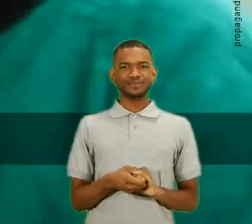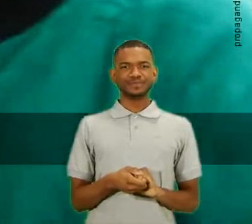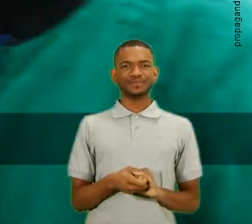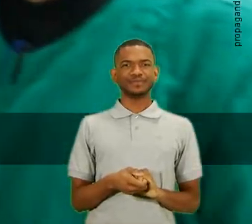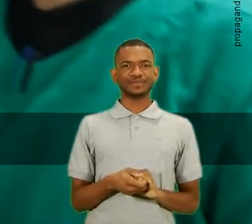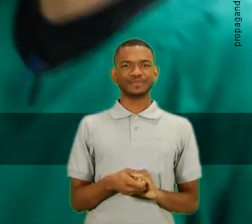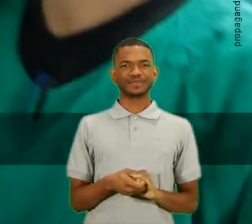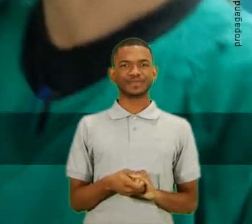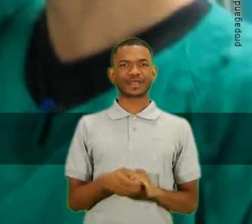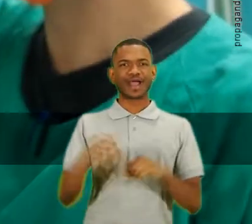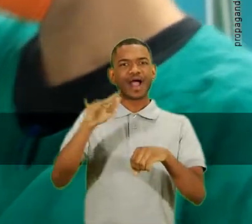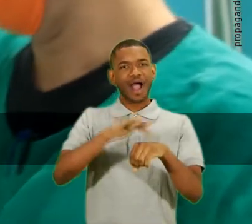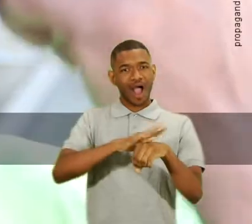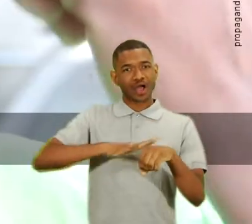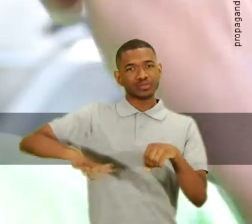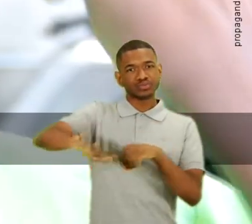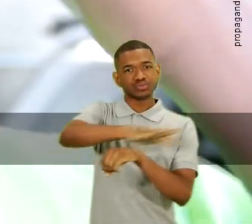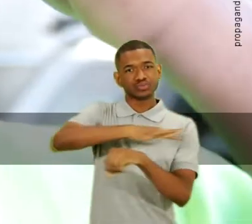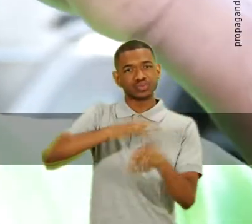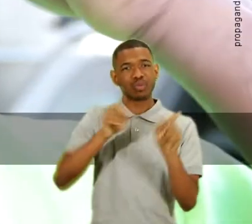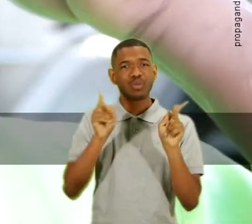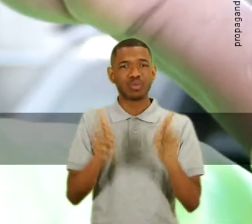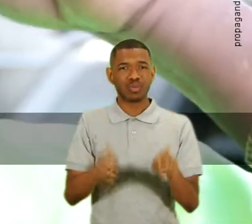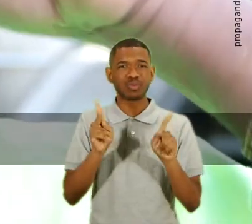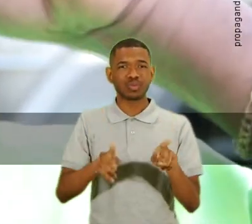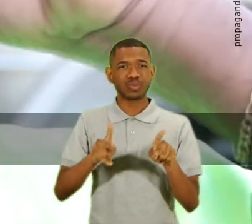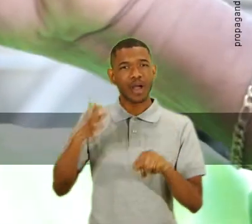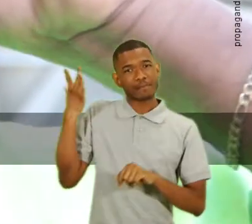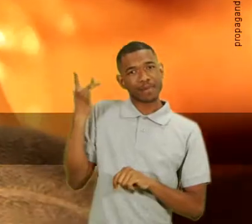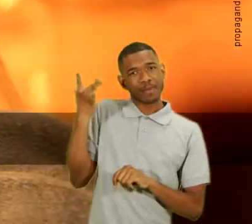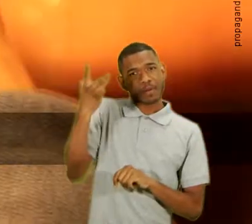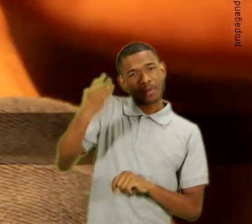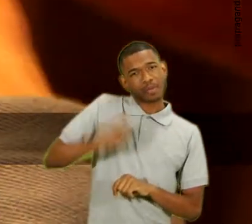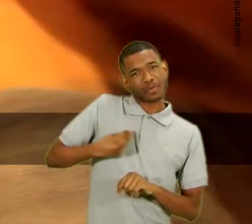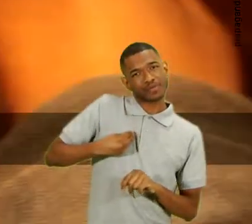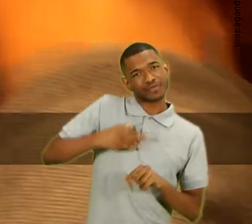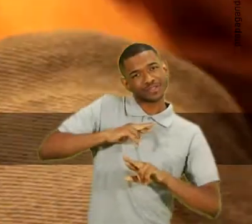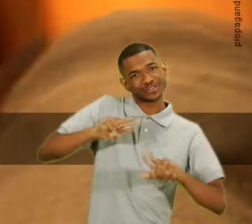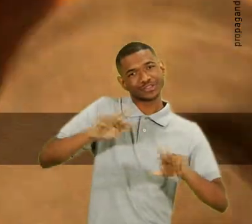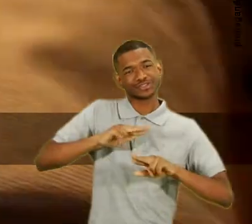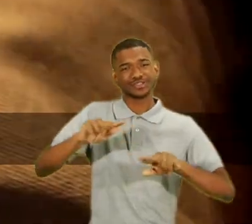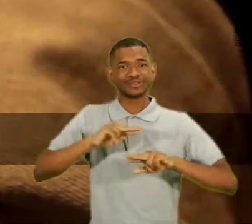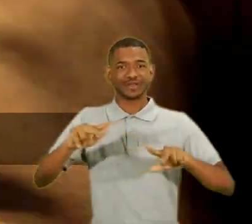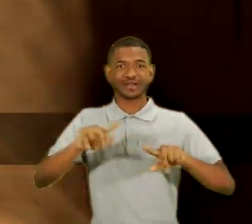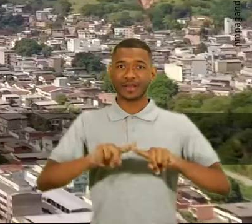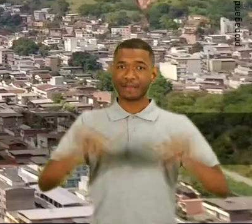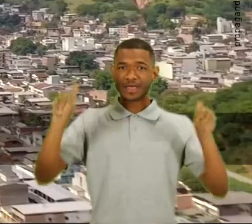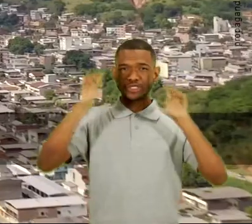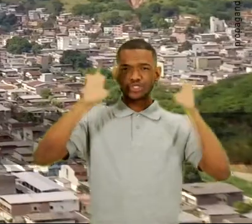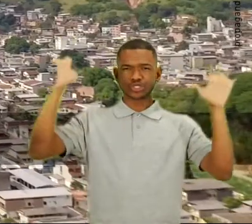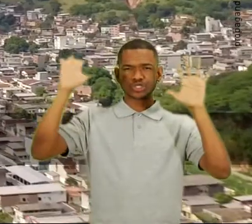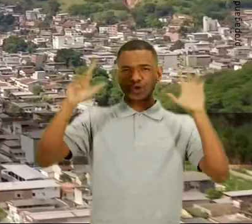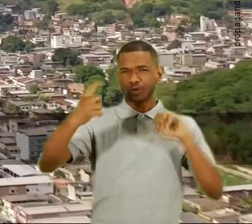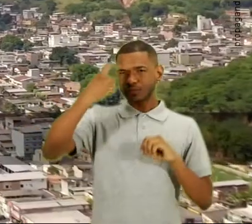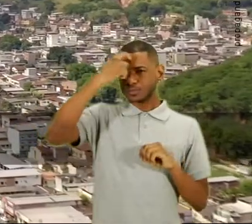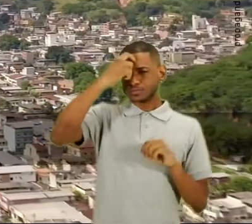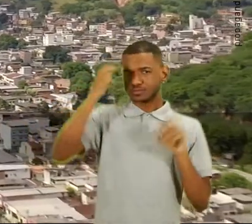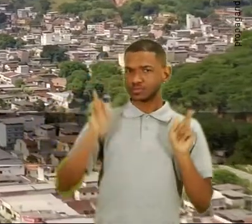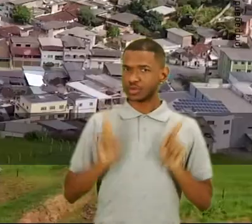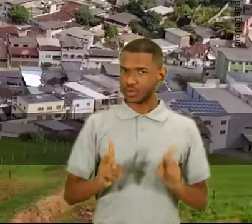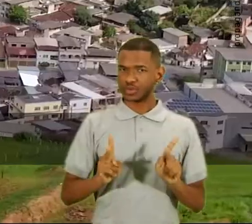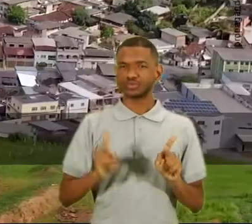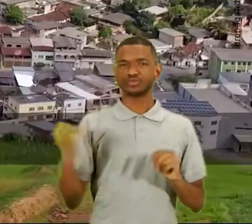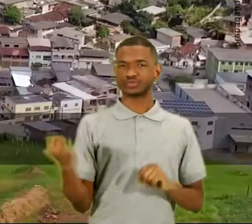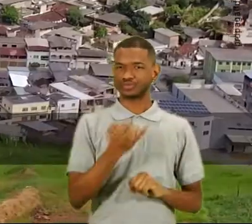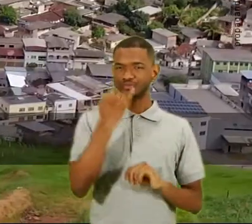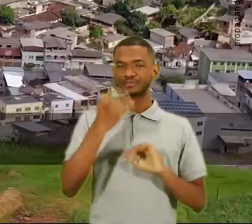a doença é continua novos hábitos foram adotados pela população Eo que fica é